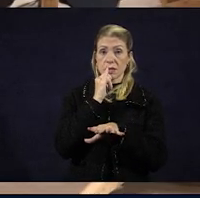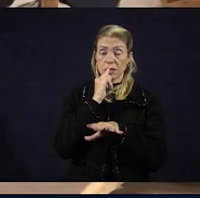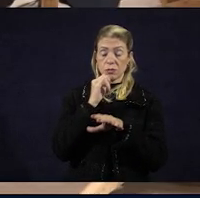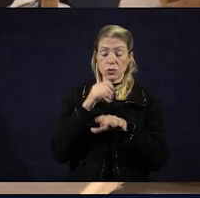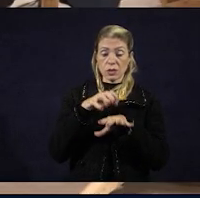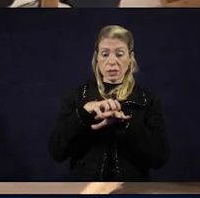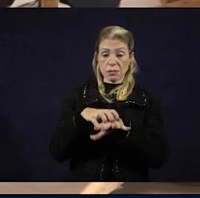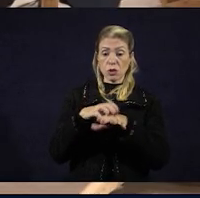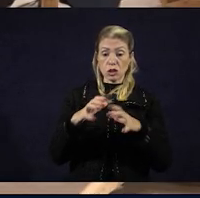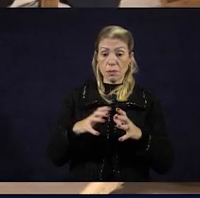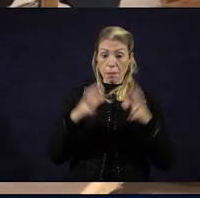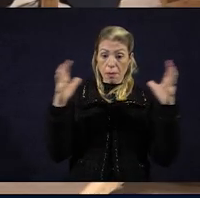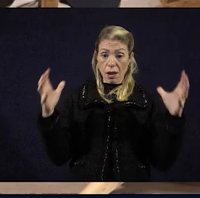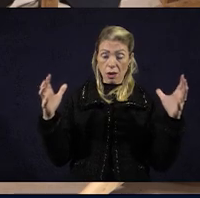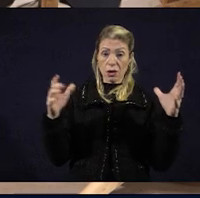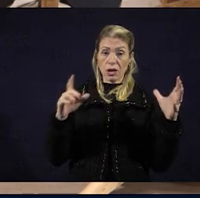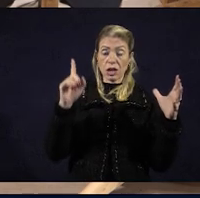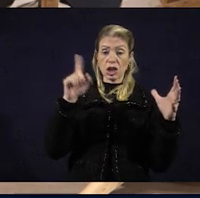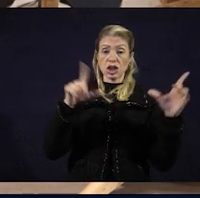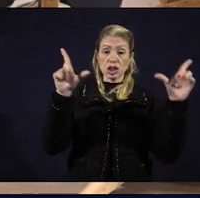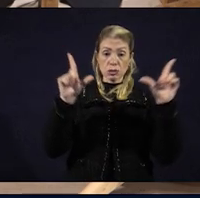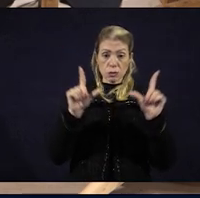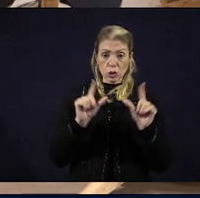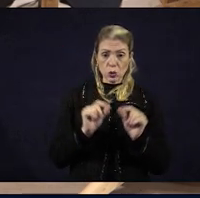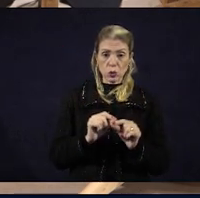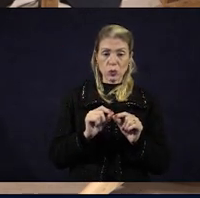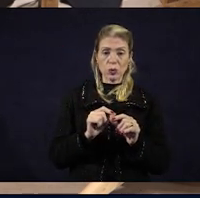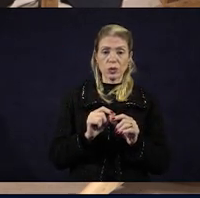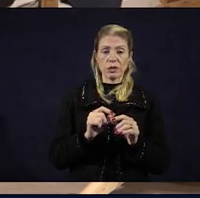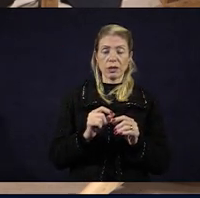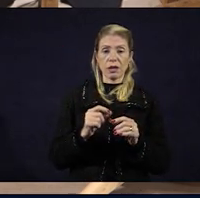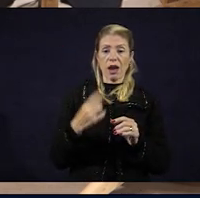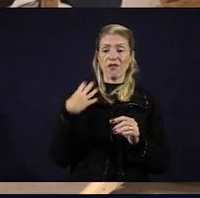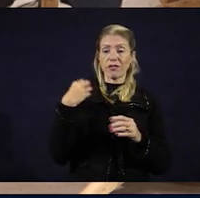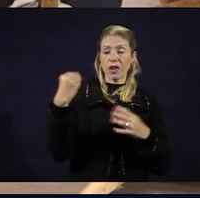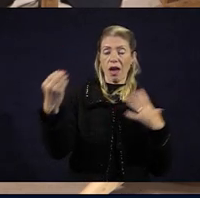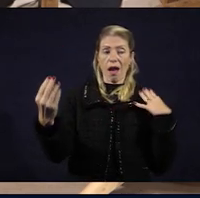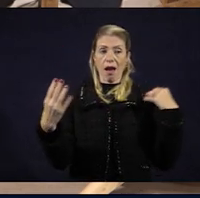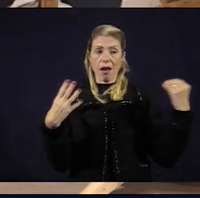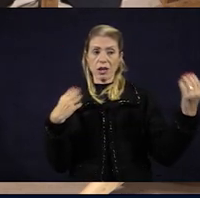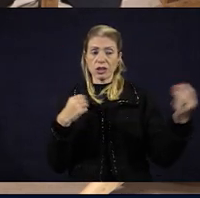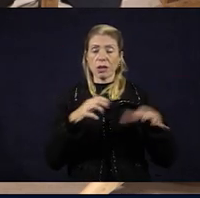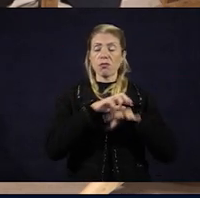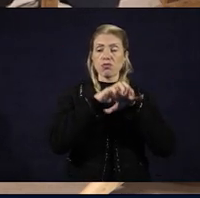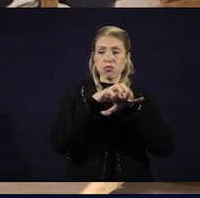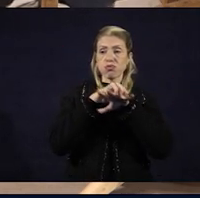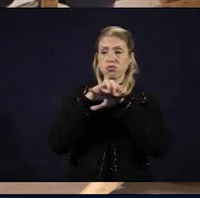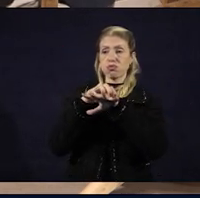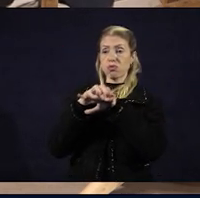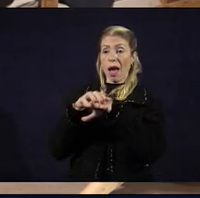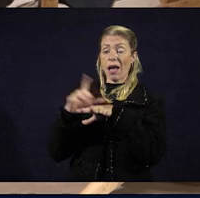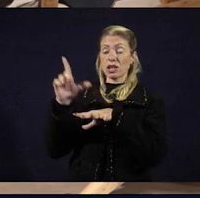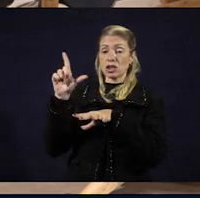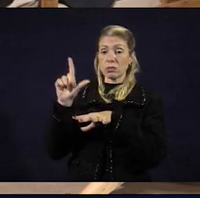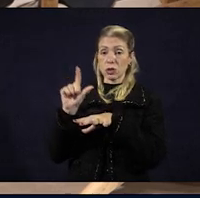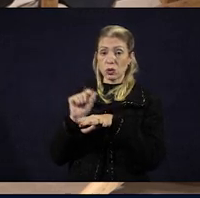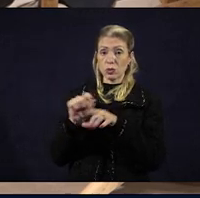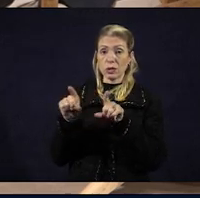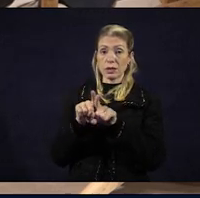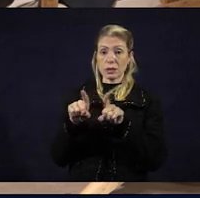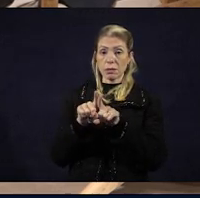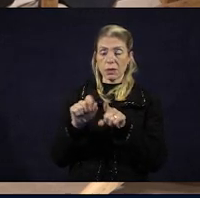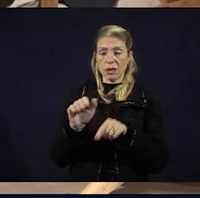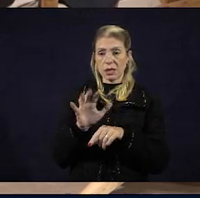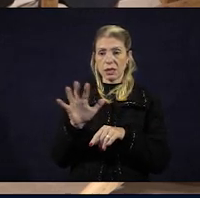frequências de viagens que você vai fazer fazendo menos frequências de viagens você vai emitir menos e